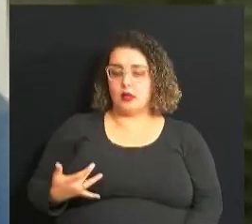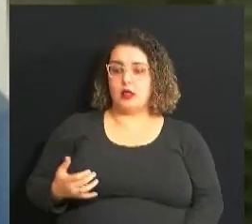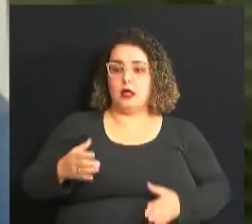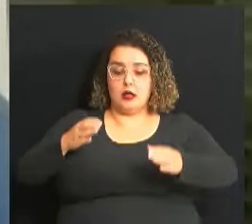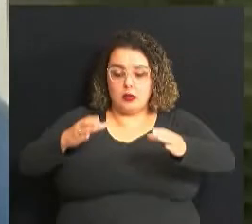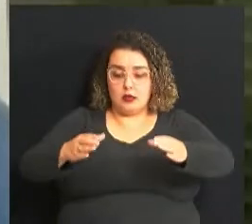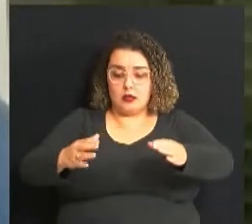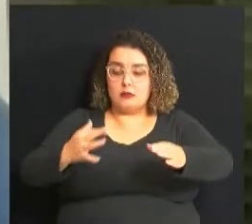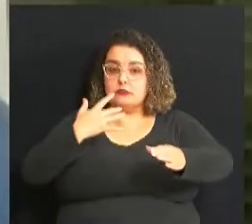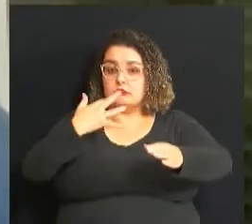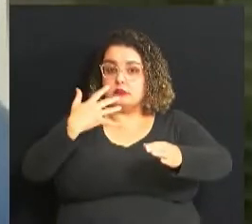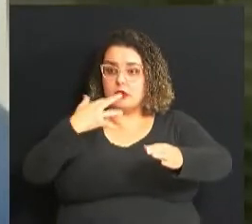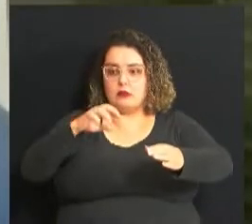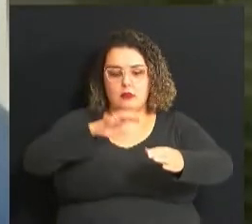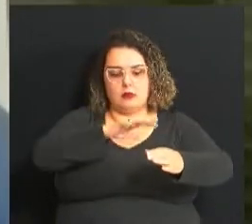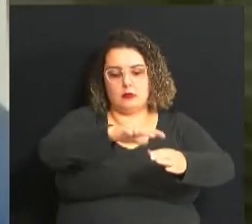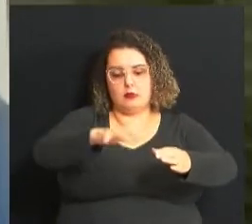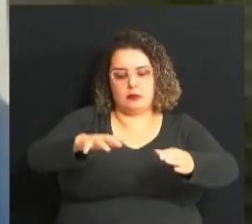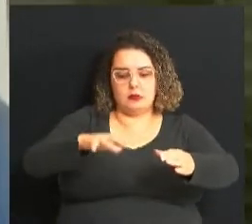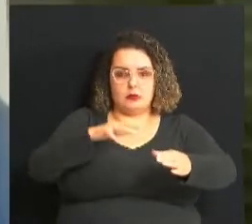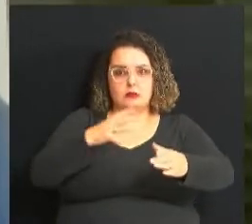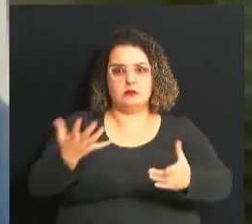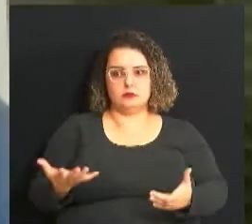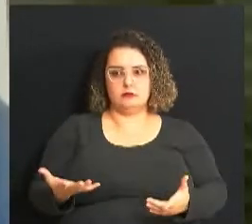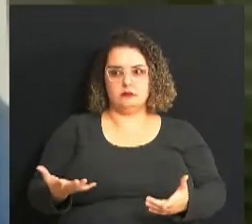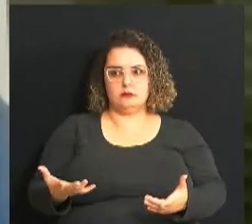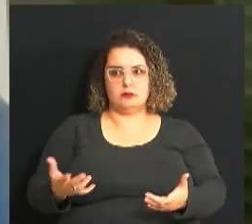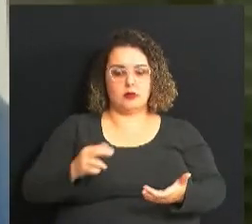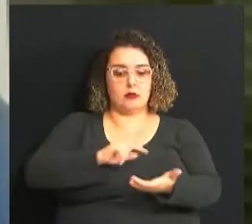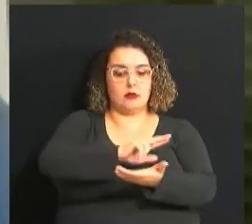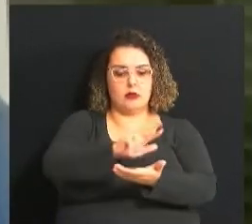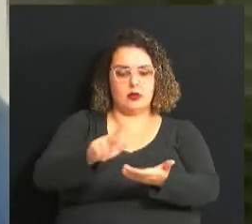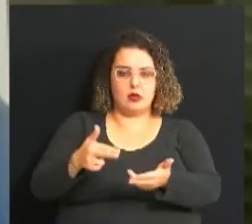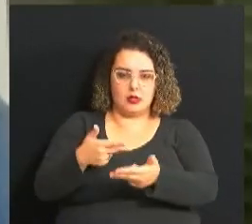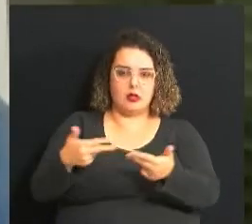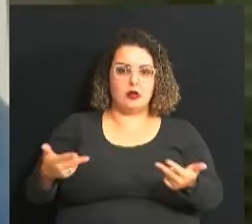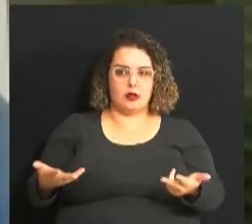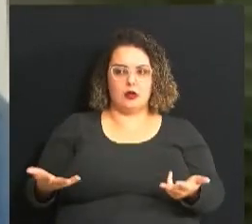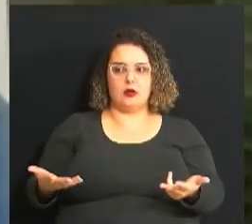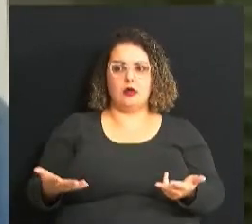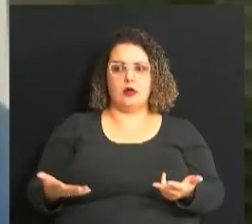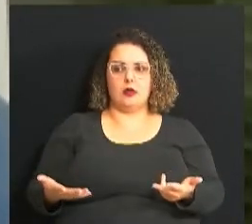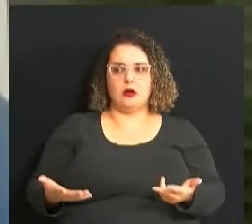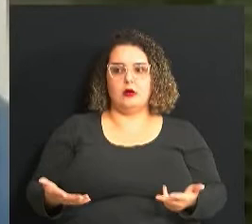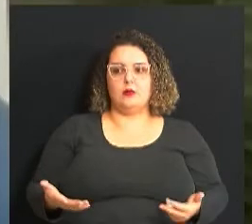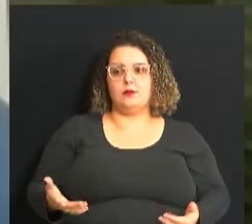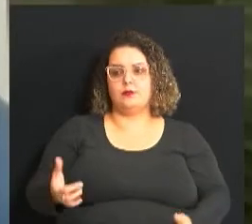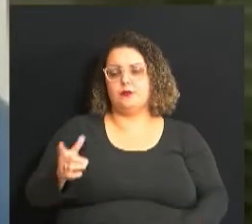colorido, melhor é, mais diversificado. Mas, assim, que ele tenha algumas...